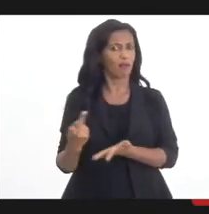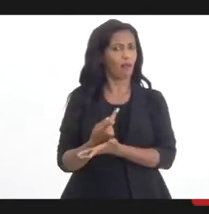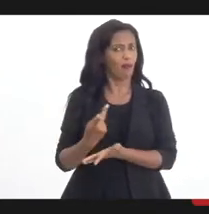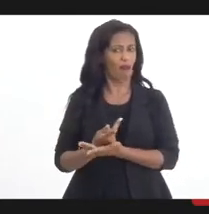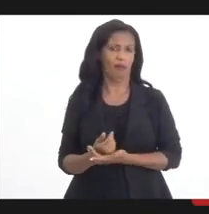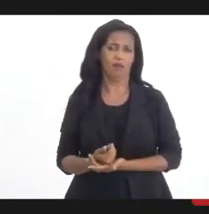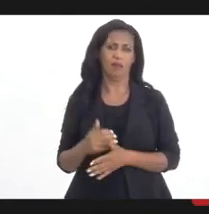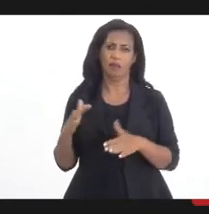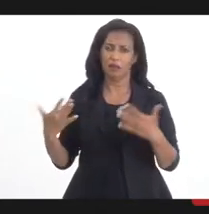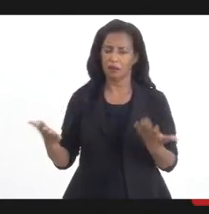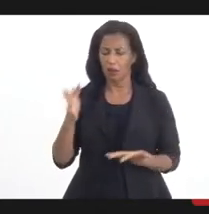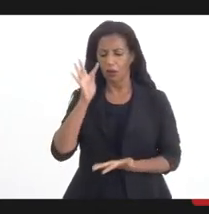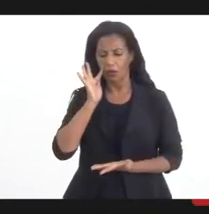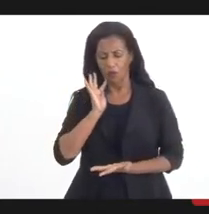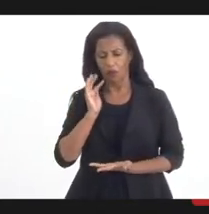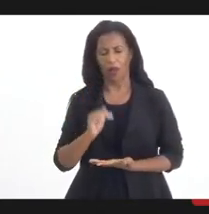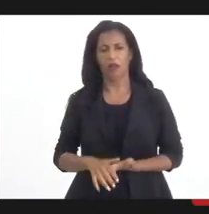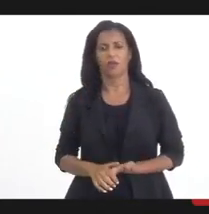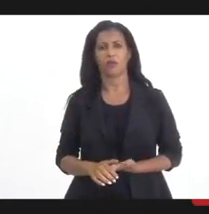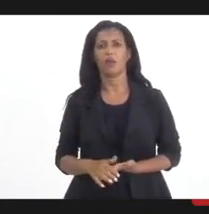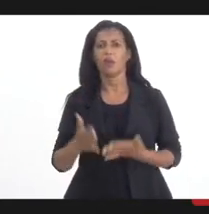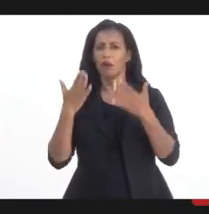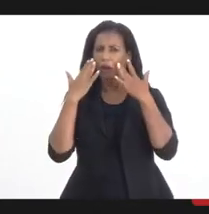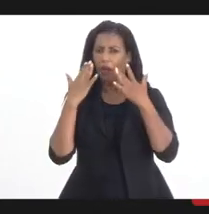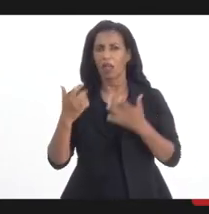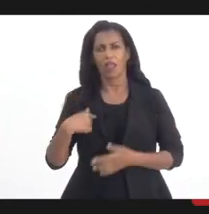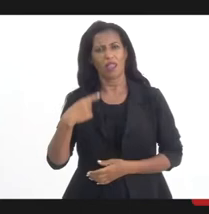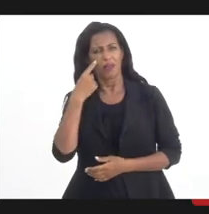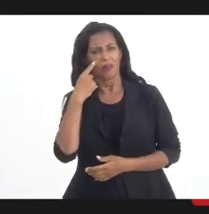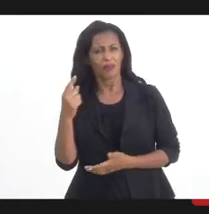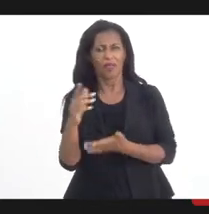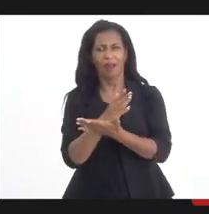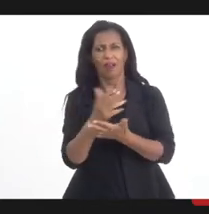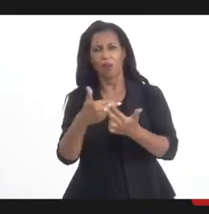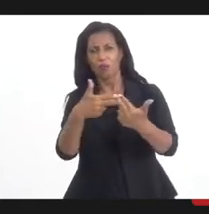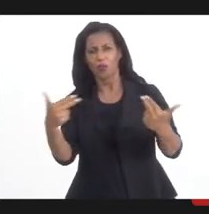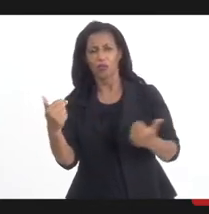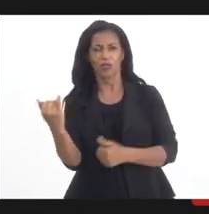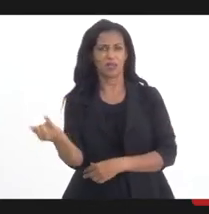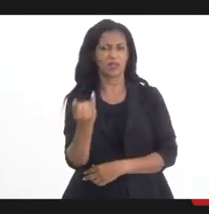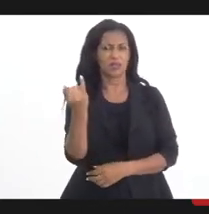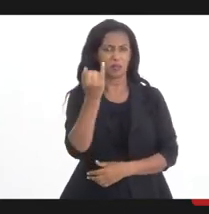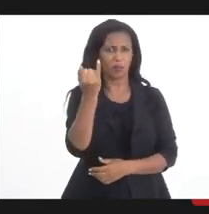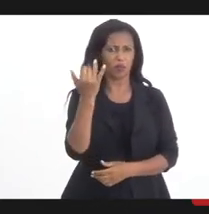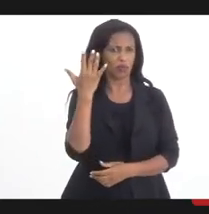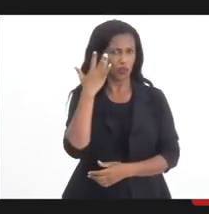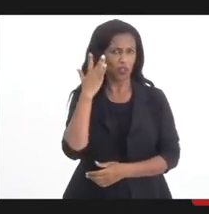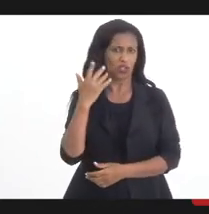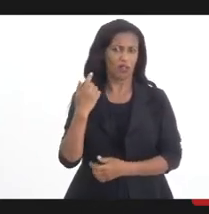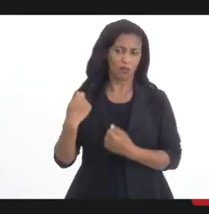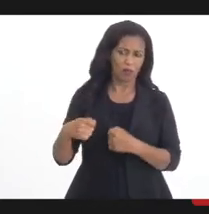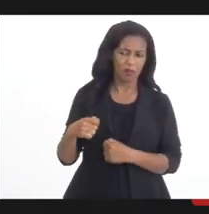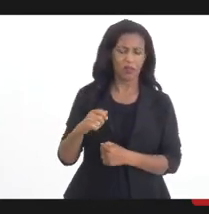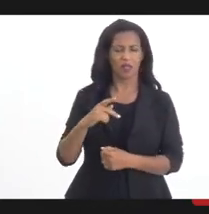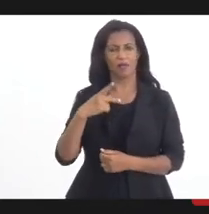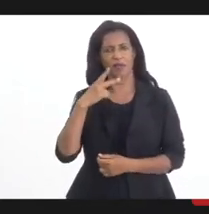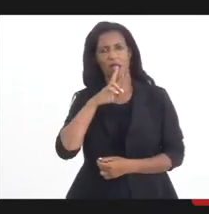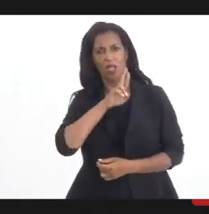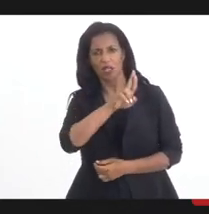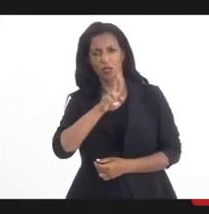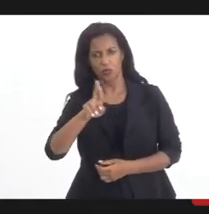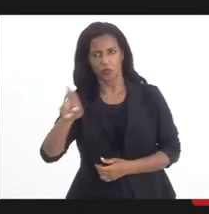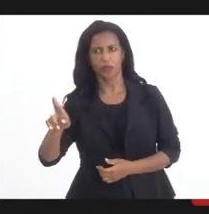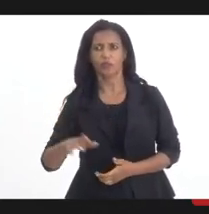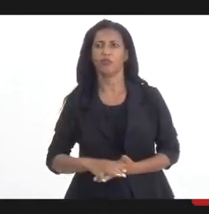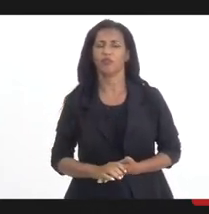que vai ser muito mal contada. Então, Flávio, eu faço essa manifestação porque eu ouvi algumas coisas aqui importantes, algumas eu achava que mereciam reparos e outras eu achava que